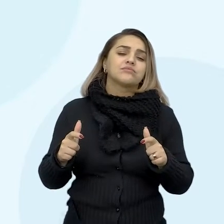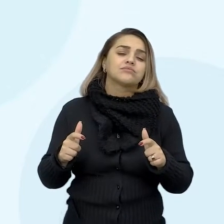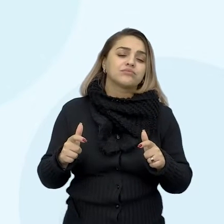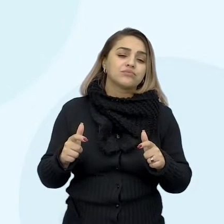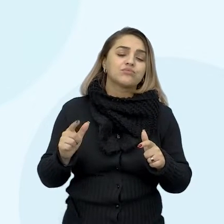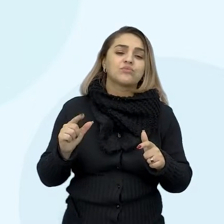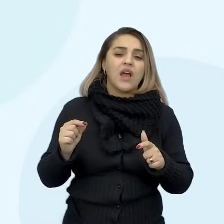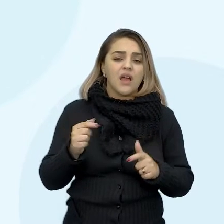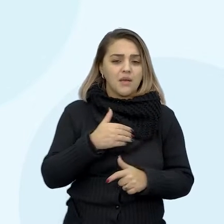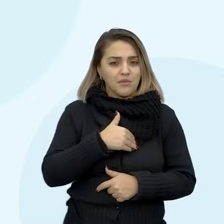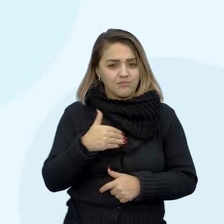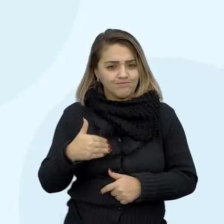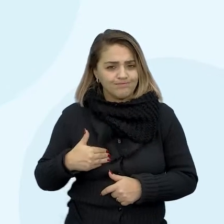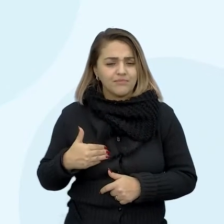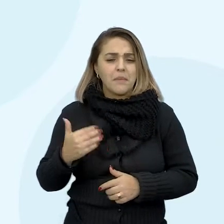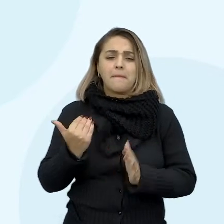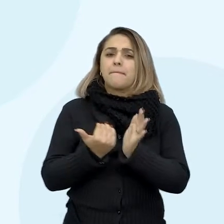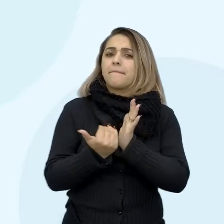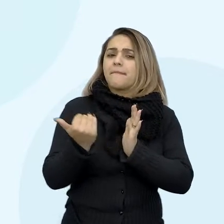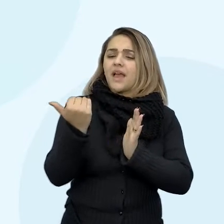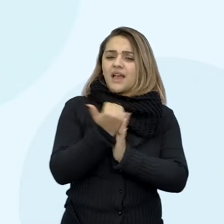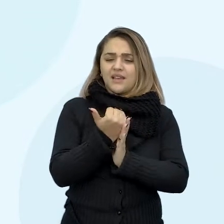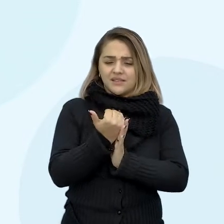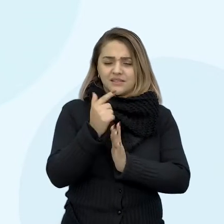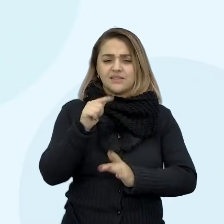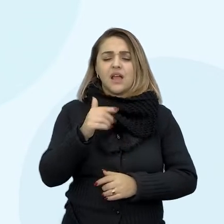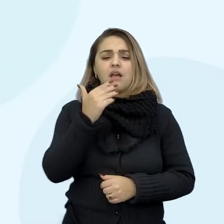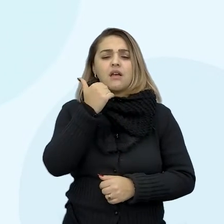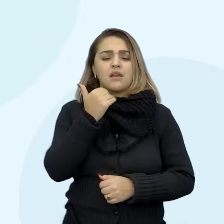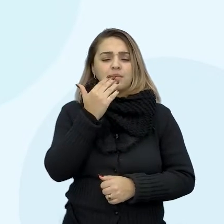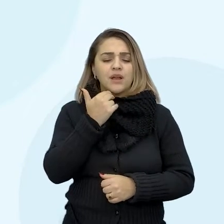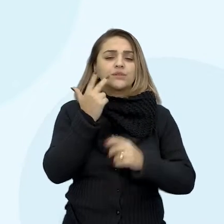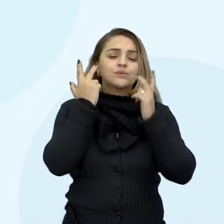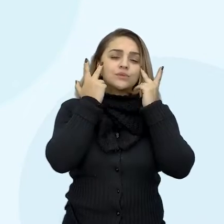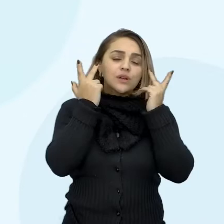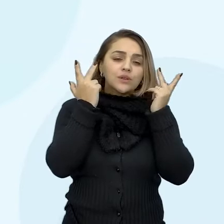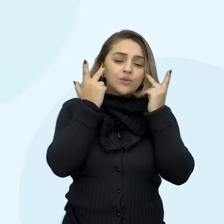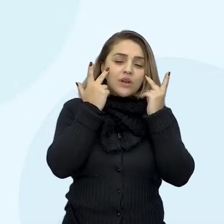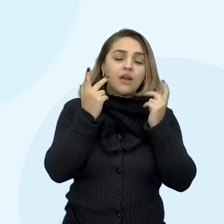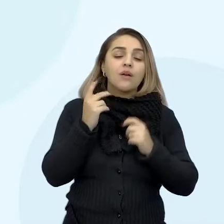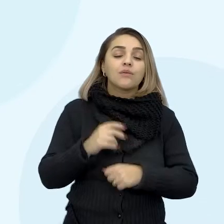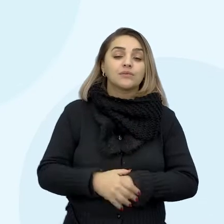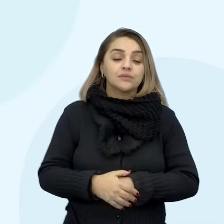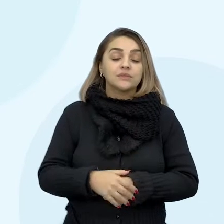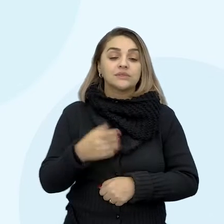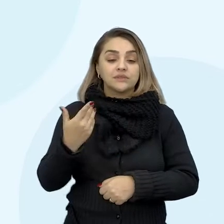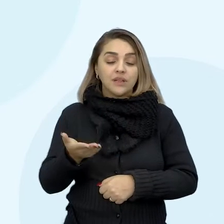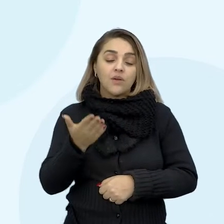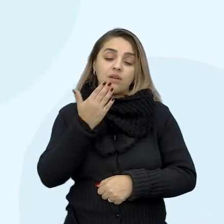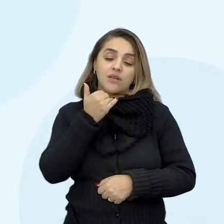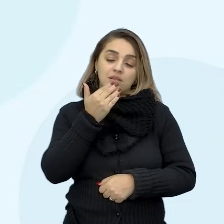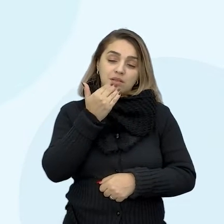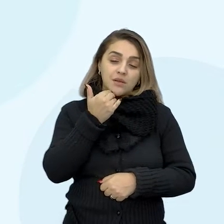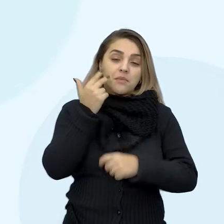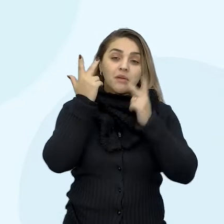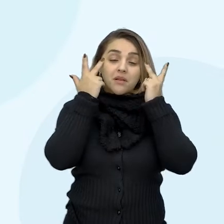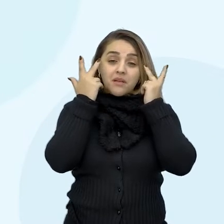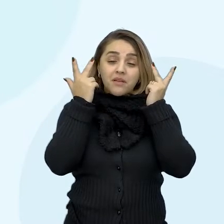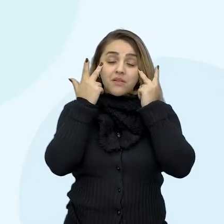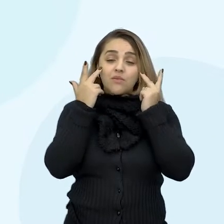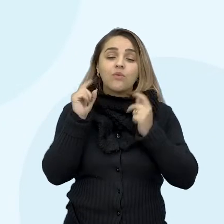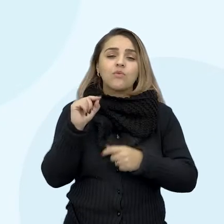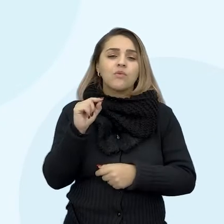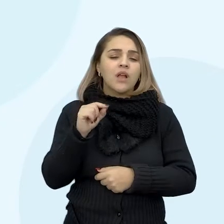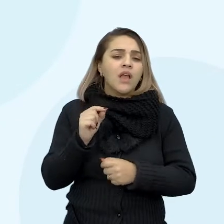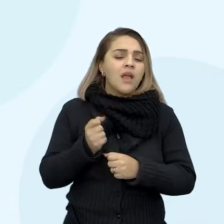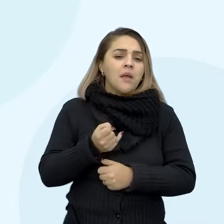vezes, muito mais saudáveis. Eles são alimentos orgânicos. Esses alimentos orgânicos frescos, muitos